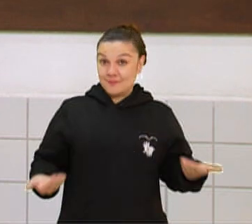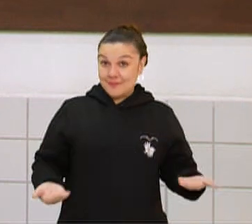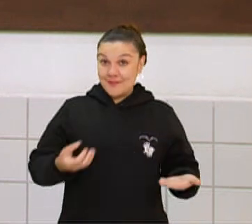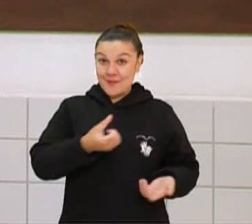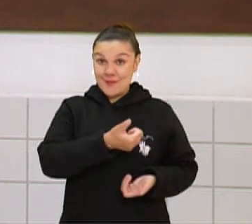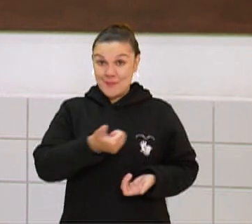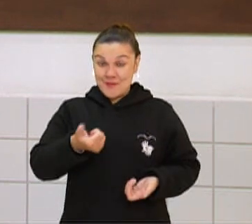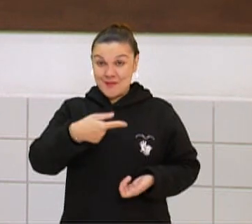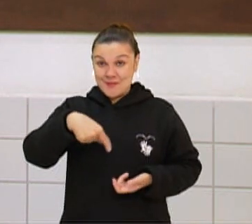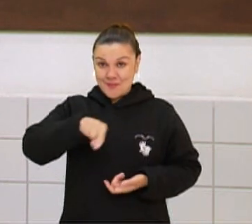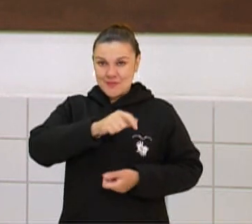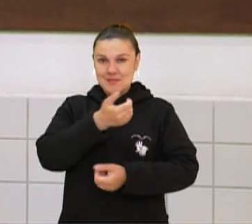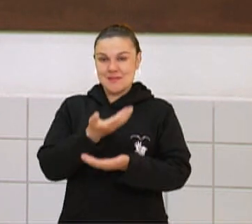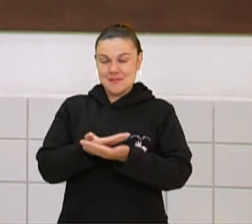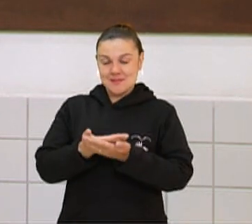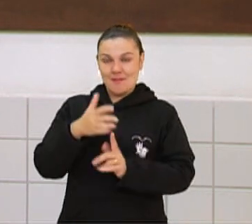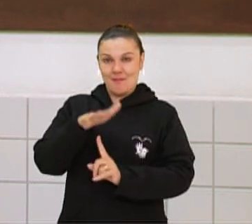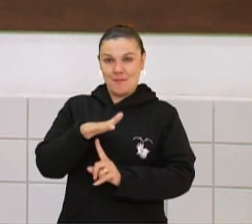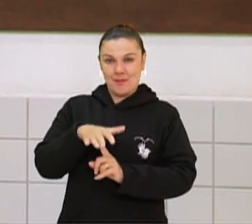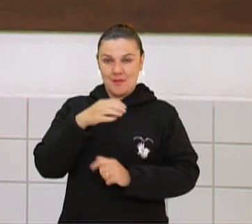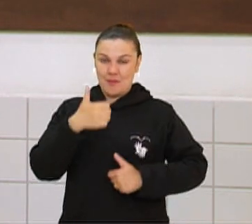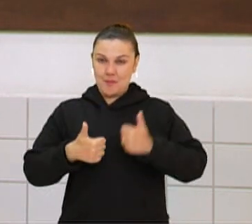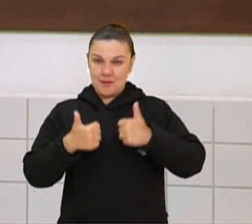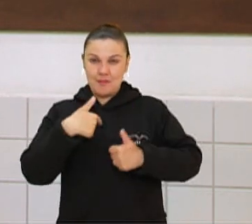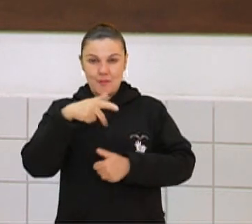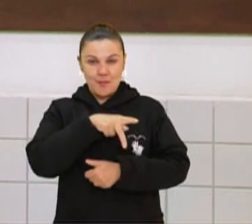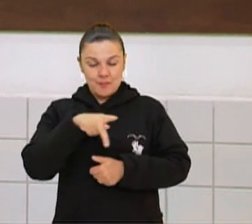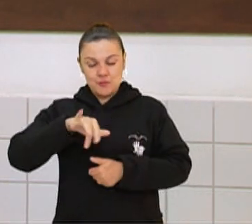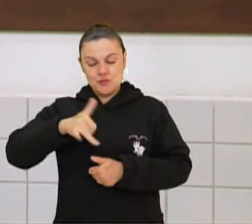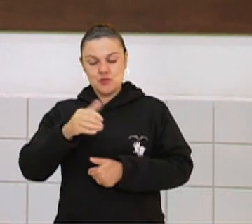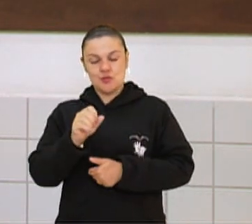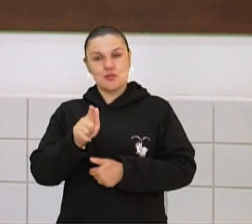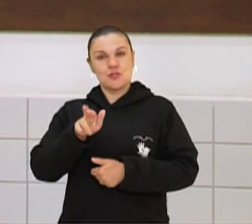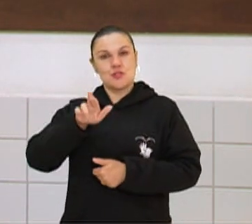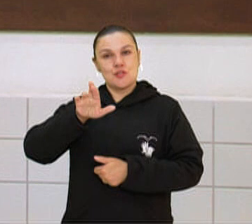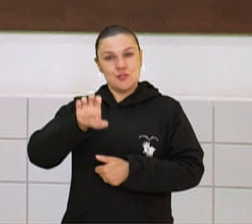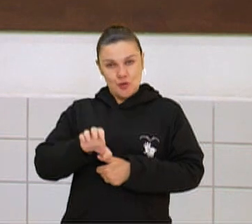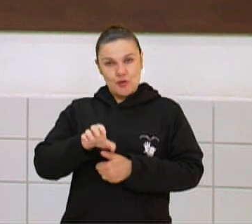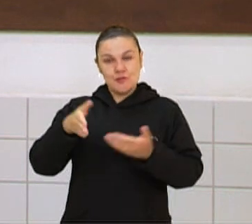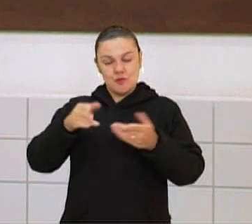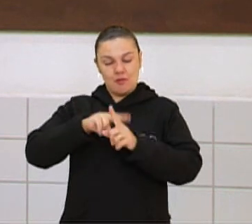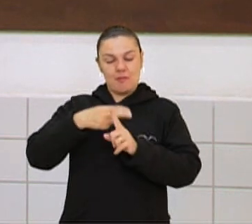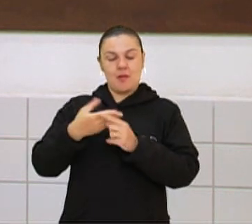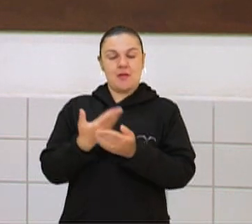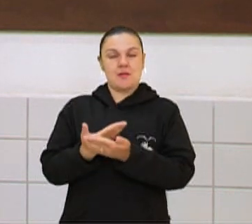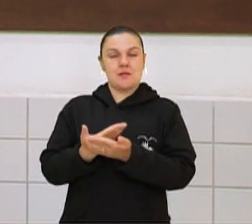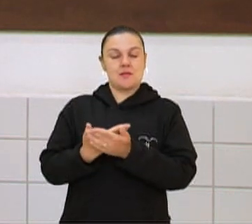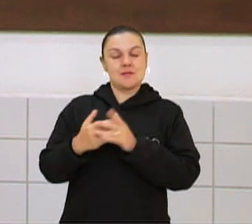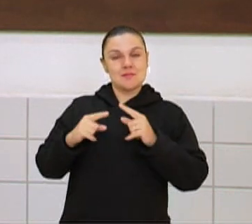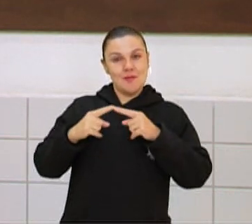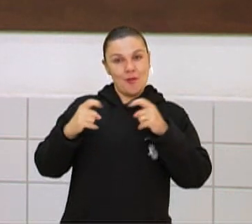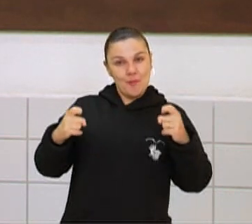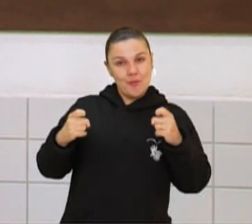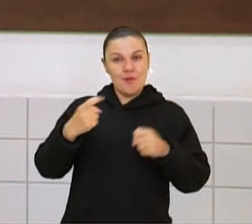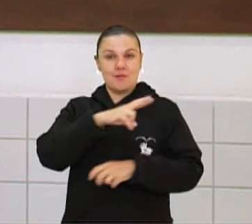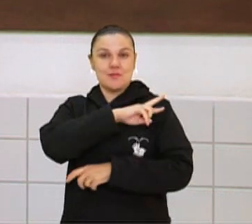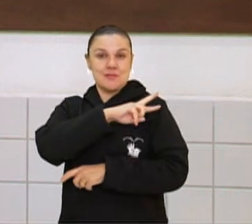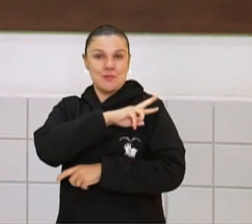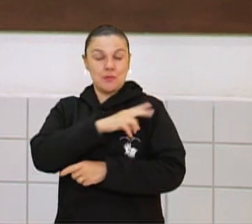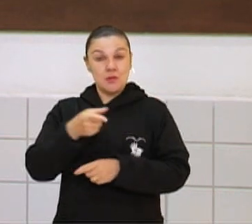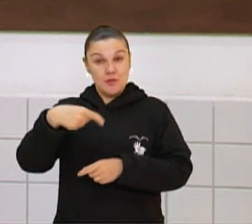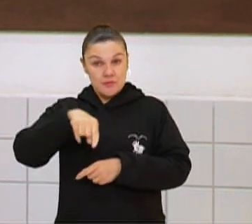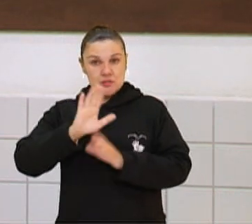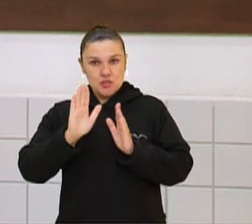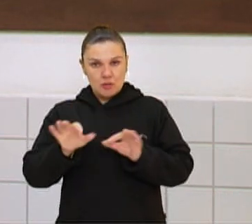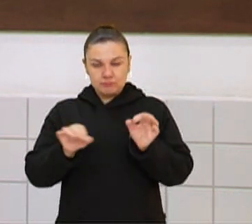Salve, salve, galerinha do Aula Paraná! Tudo beleza com vocês? Prof. Jorge na área, com mais uma aula de Biologia para a segunda série do ensino médio. Você